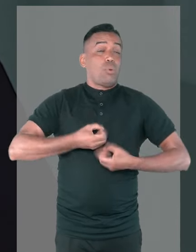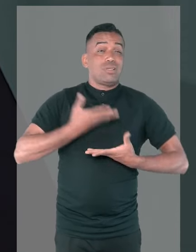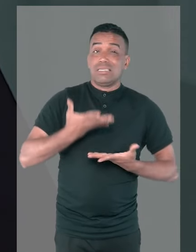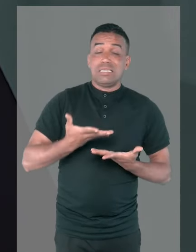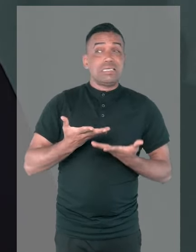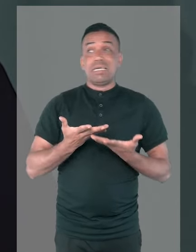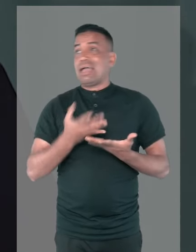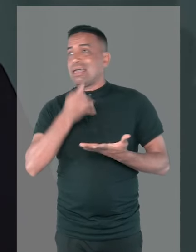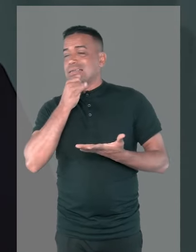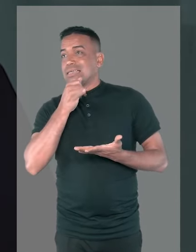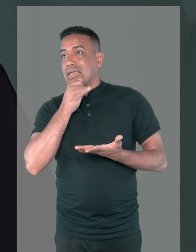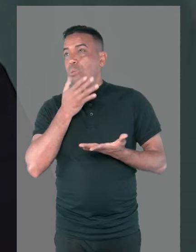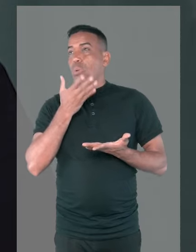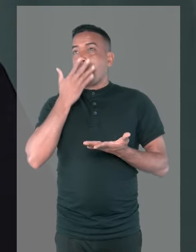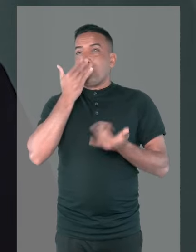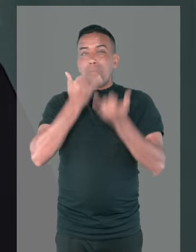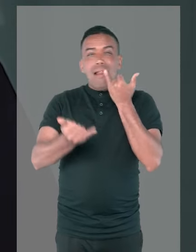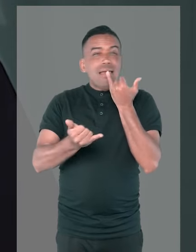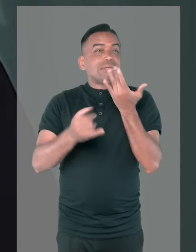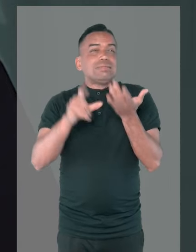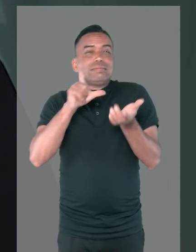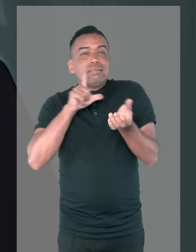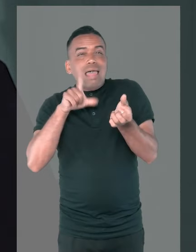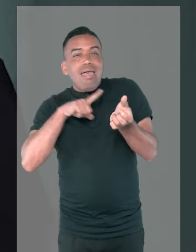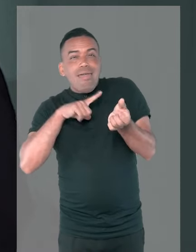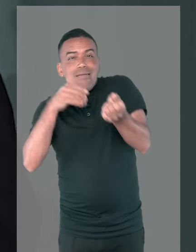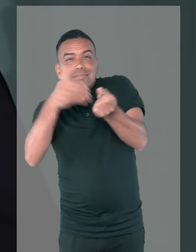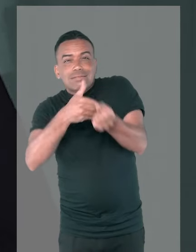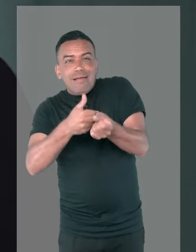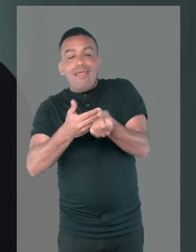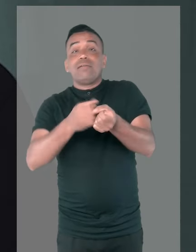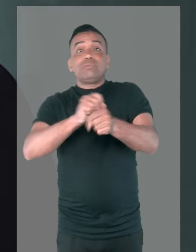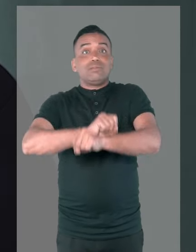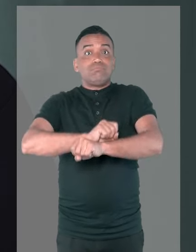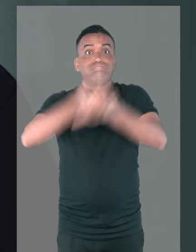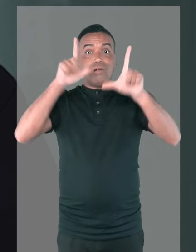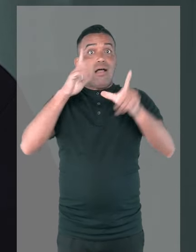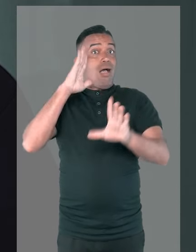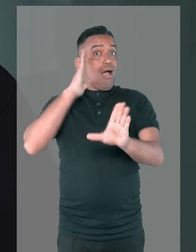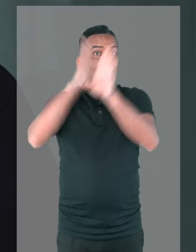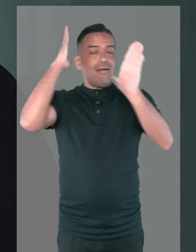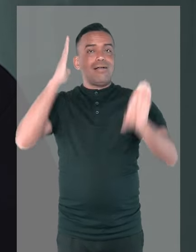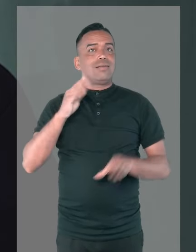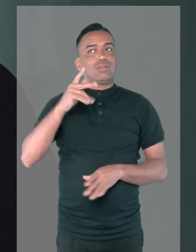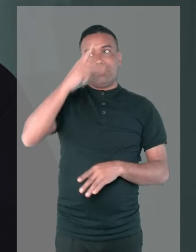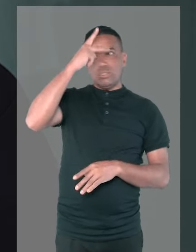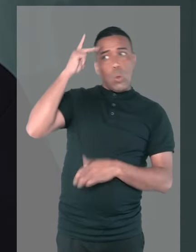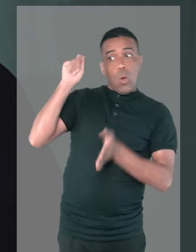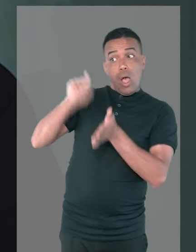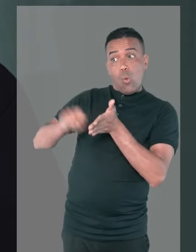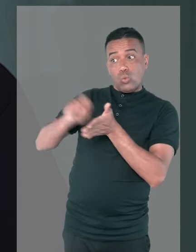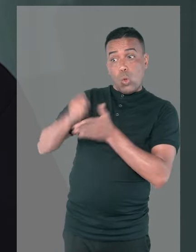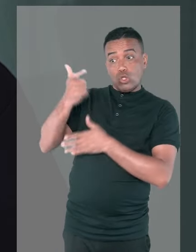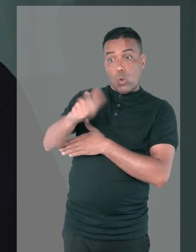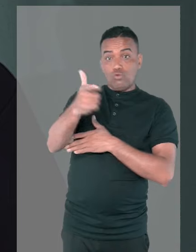me auxilia muito a escrever. Acredito que o que há... Você dizia que os autores se repetem, mas nós